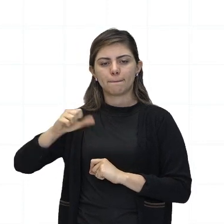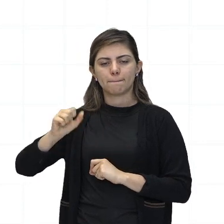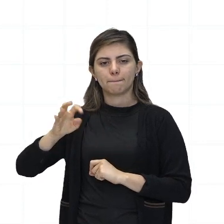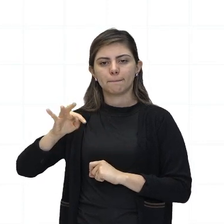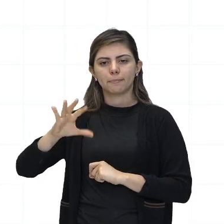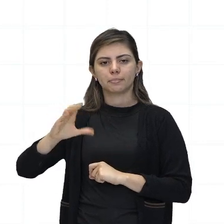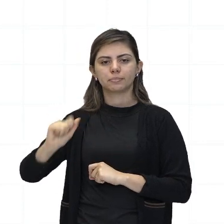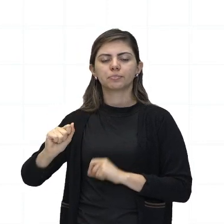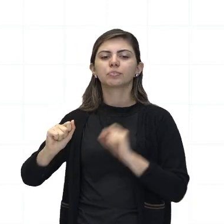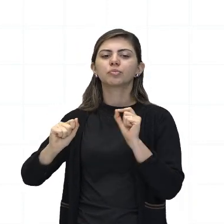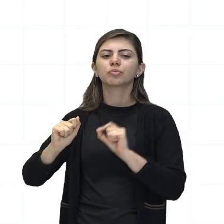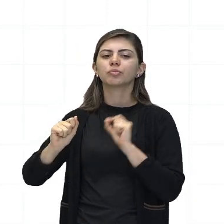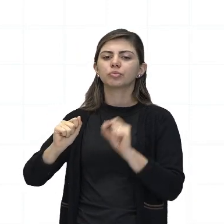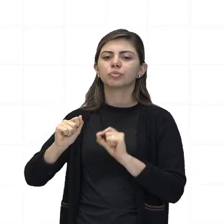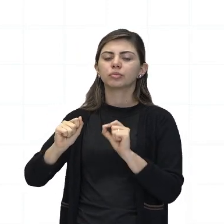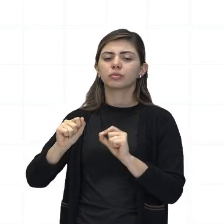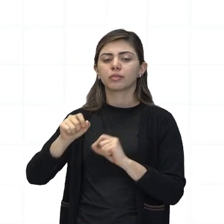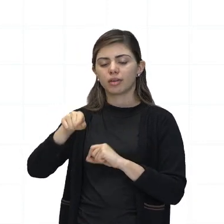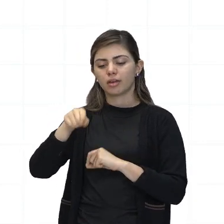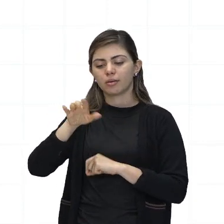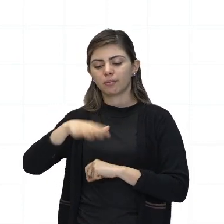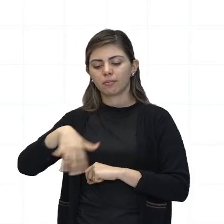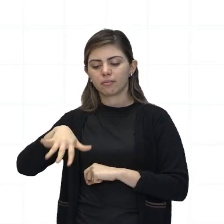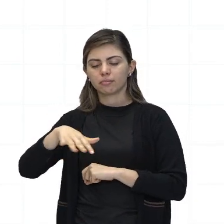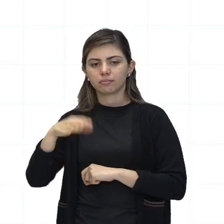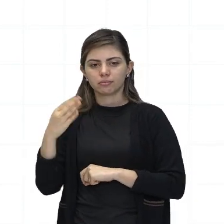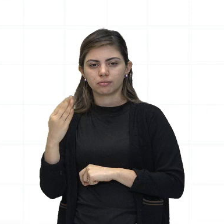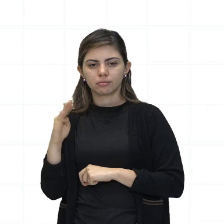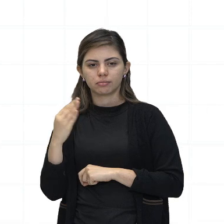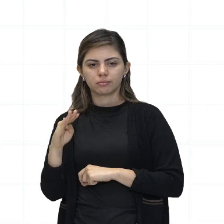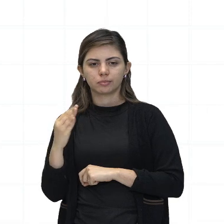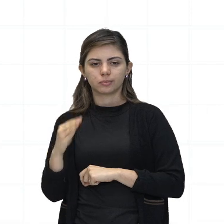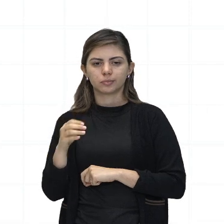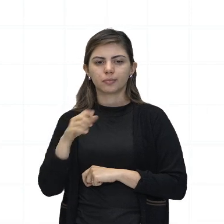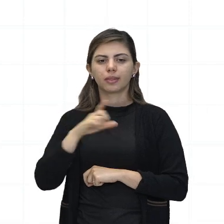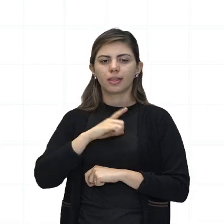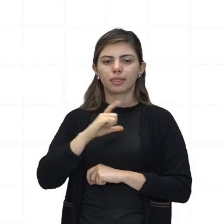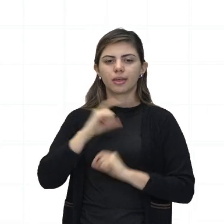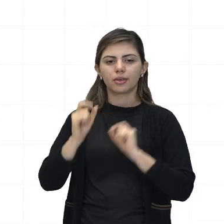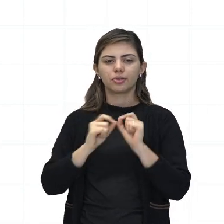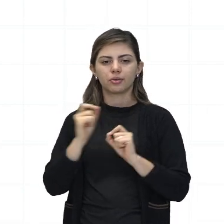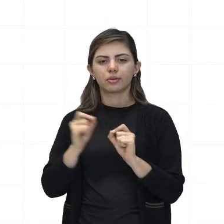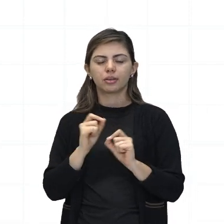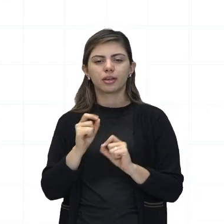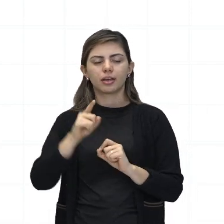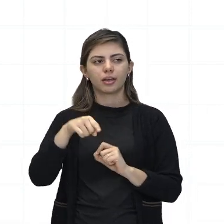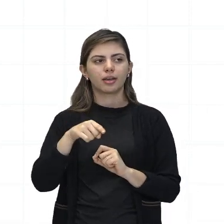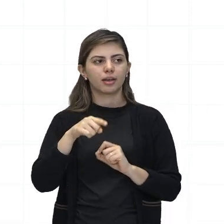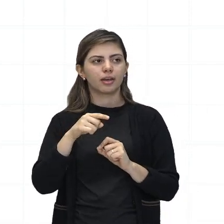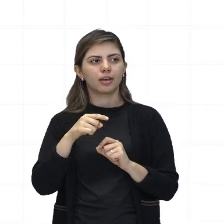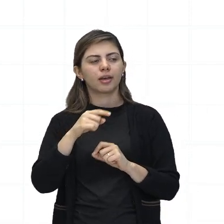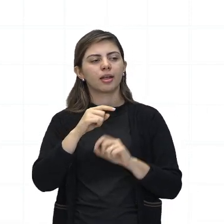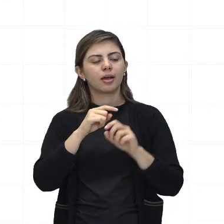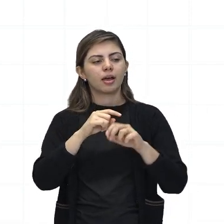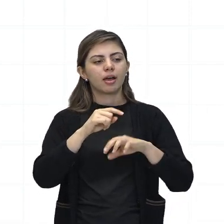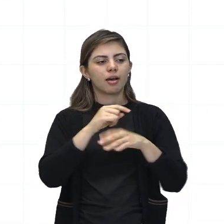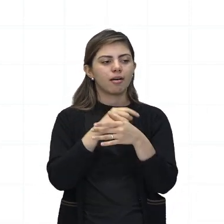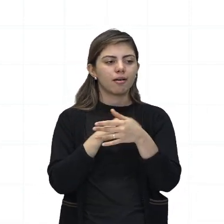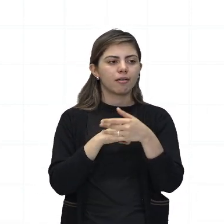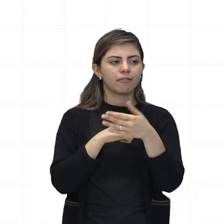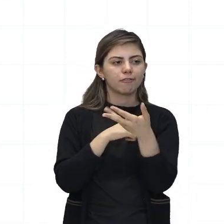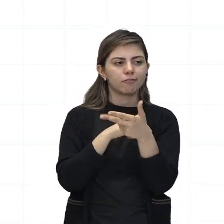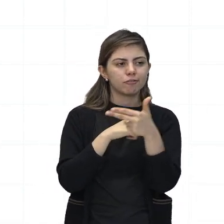ramo da biologia que, além da nomenclatura, que são os nomes, né, de